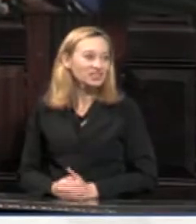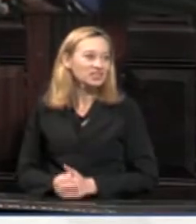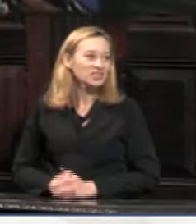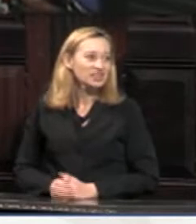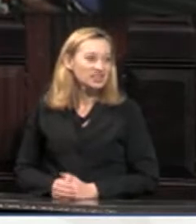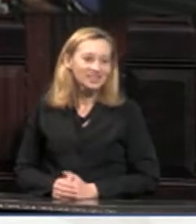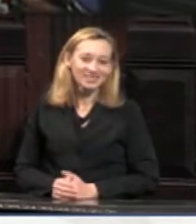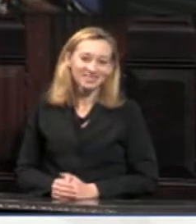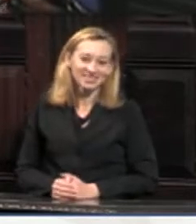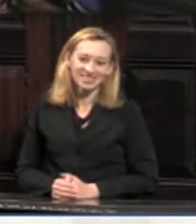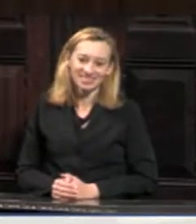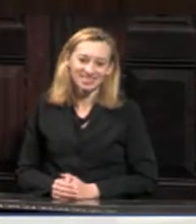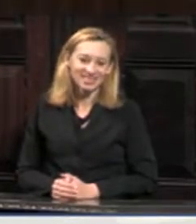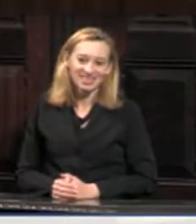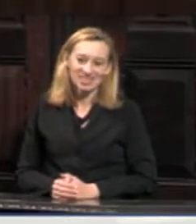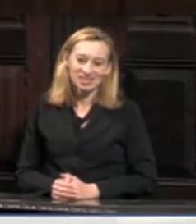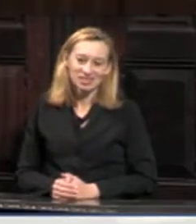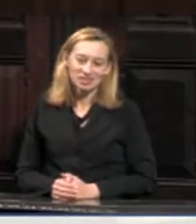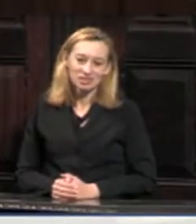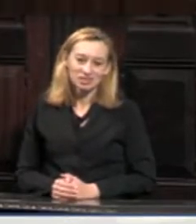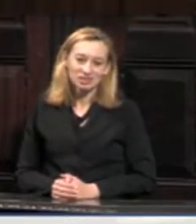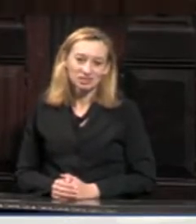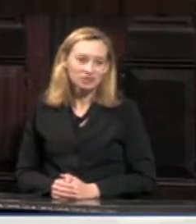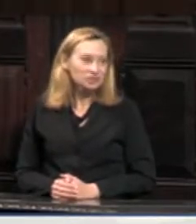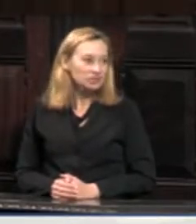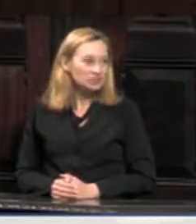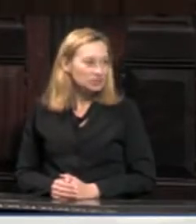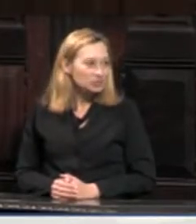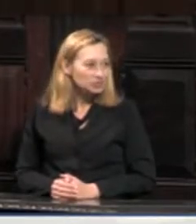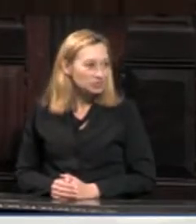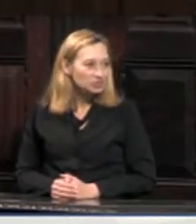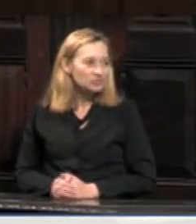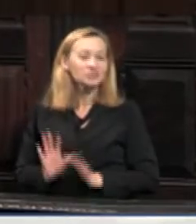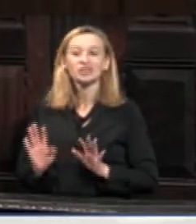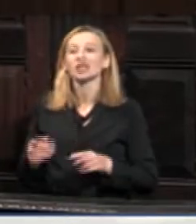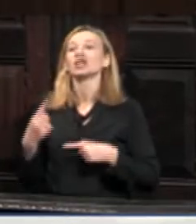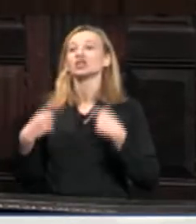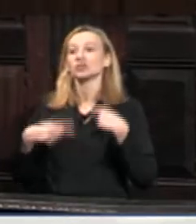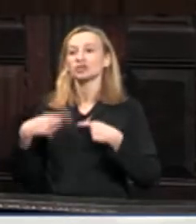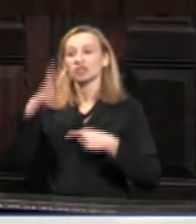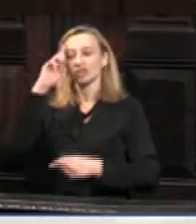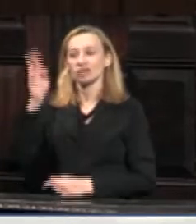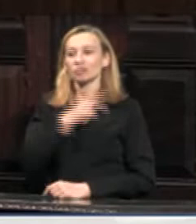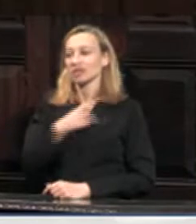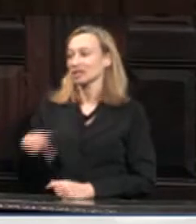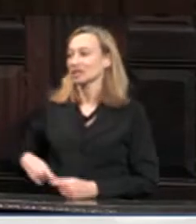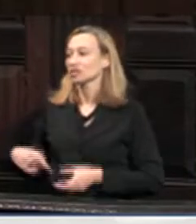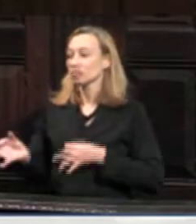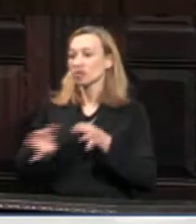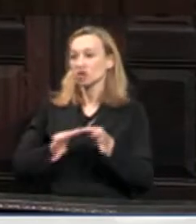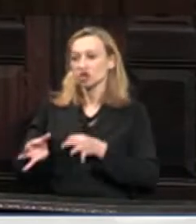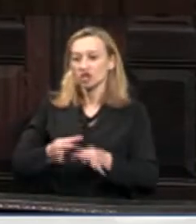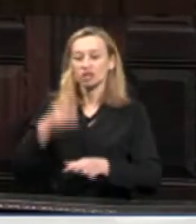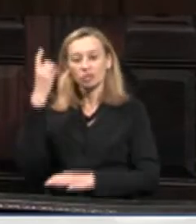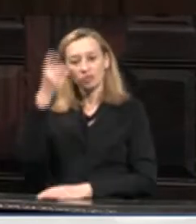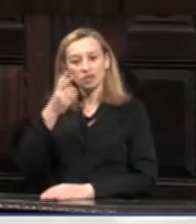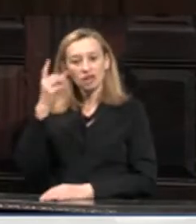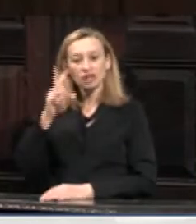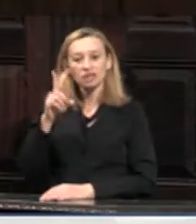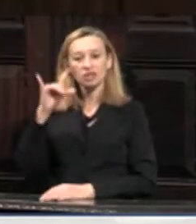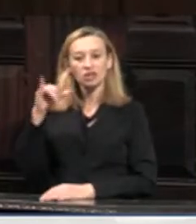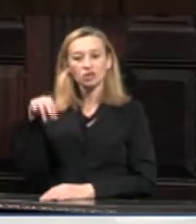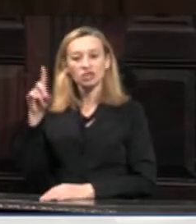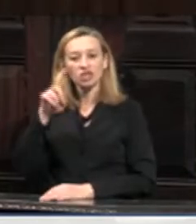Tem que rir. Bem, eu pedi para discutir, senhor presidente, um projeto do deputado Dionísio